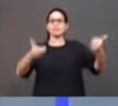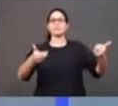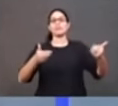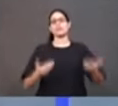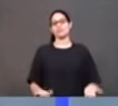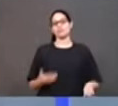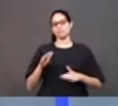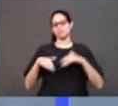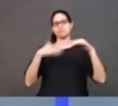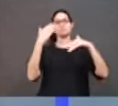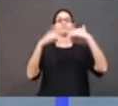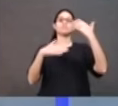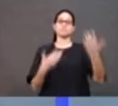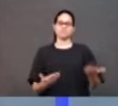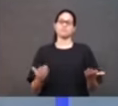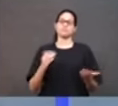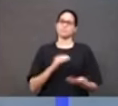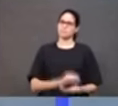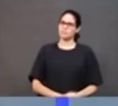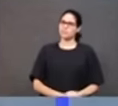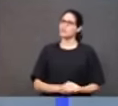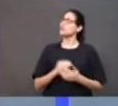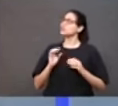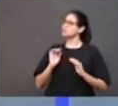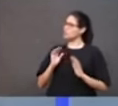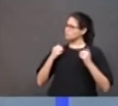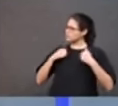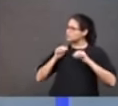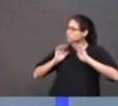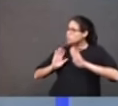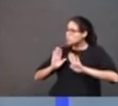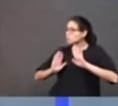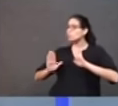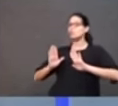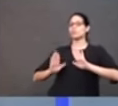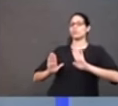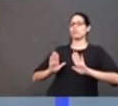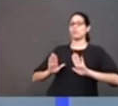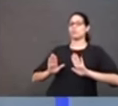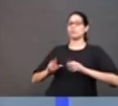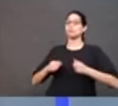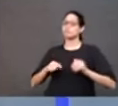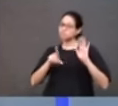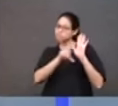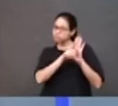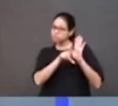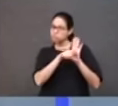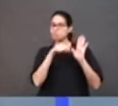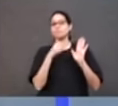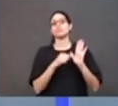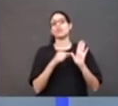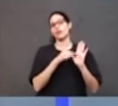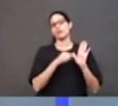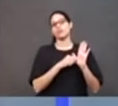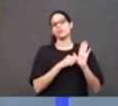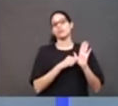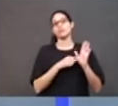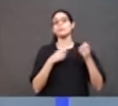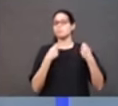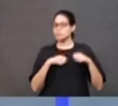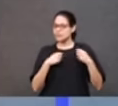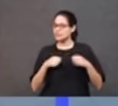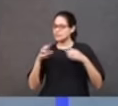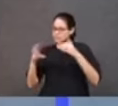contexto do programa de pós-graduação. O único cuidado que nós temos que ter para garantir a legalidade desse processo é incluir esses programas